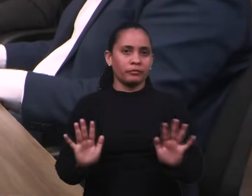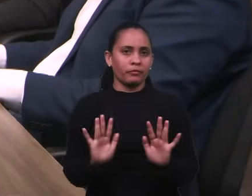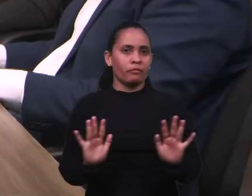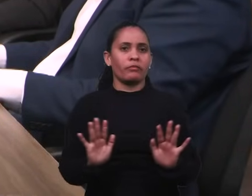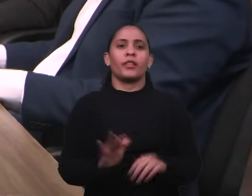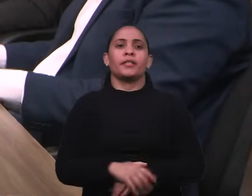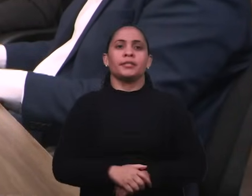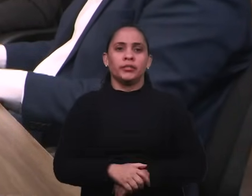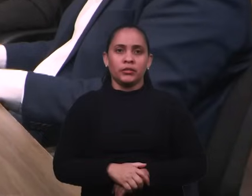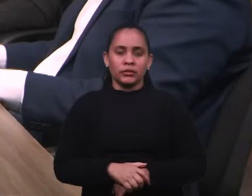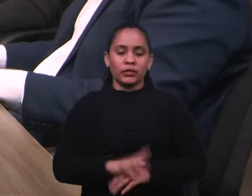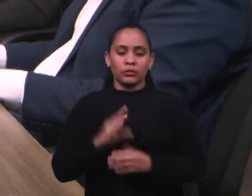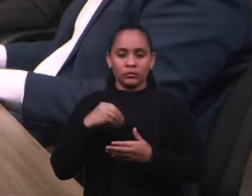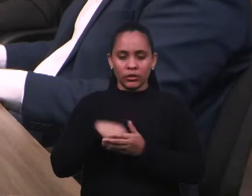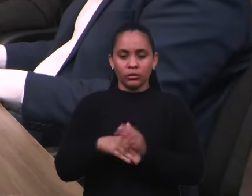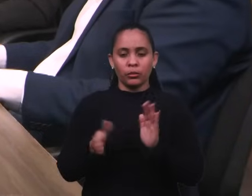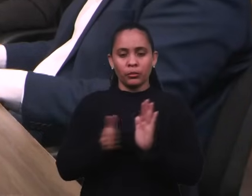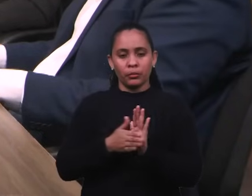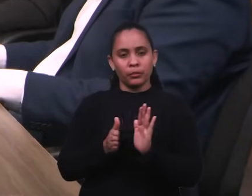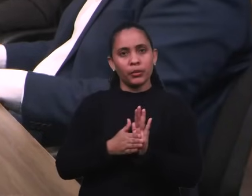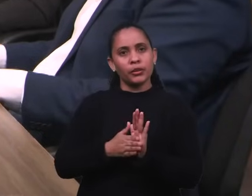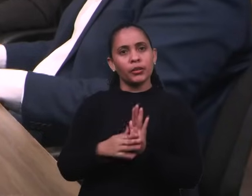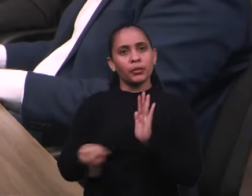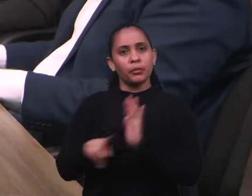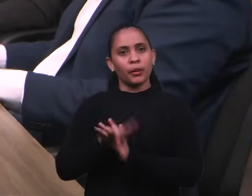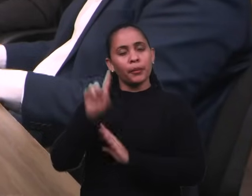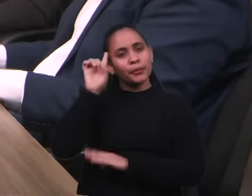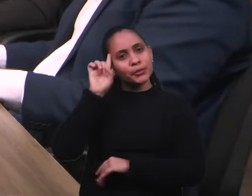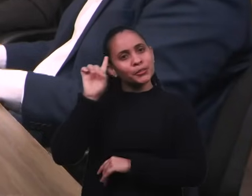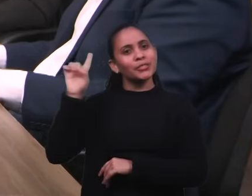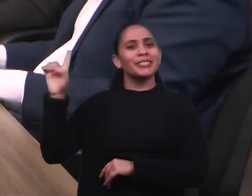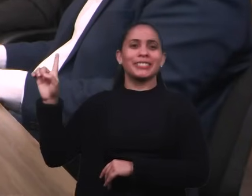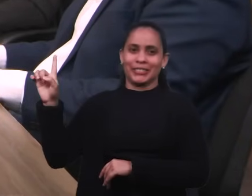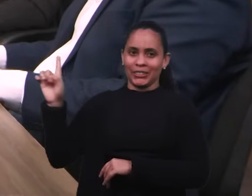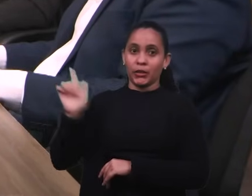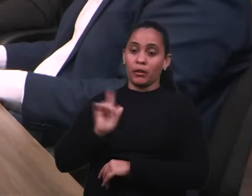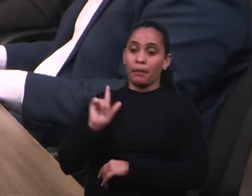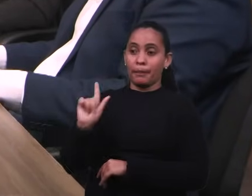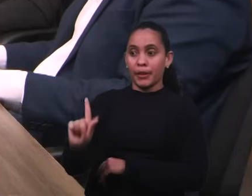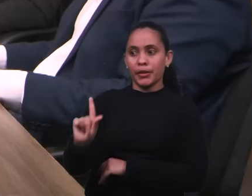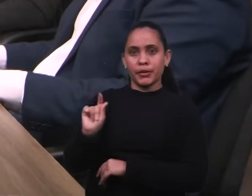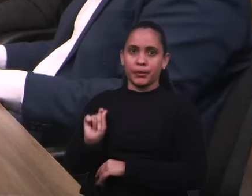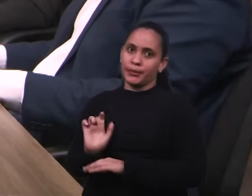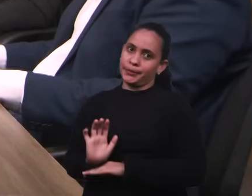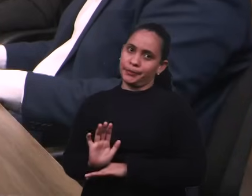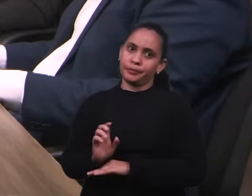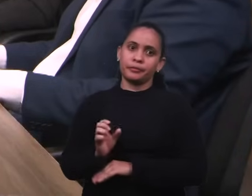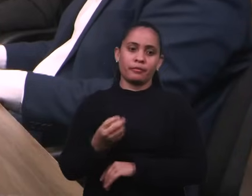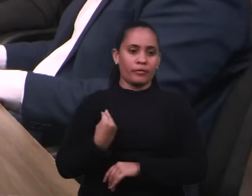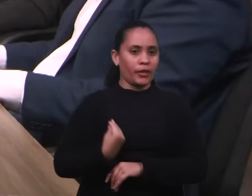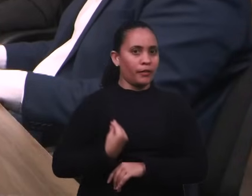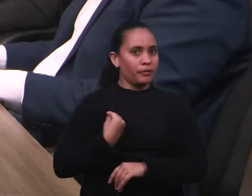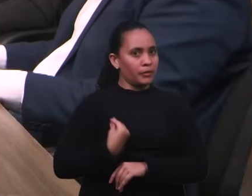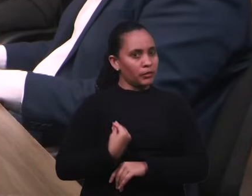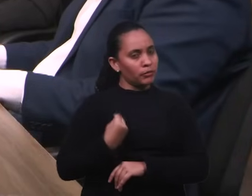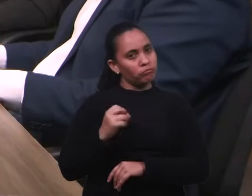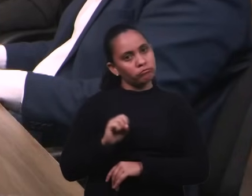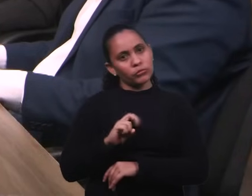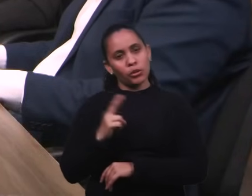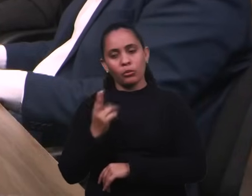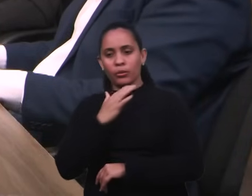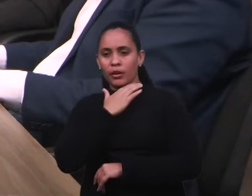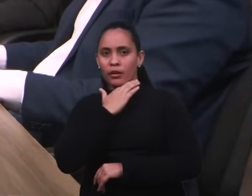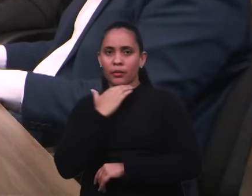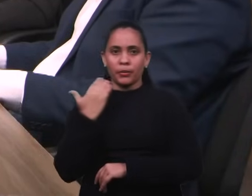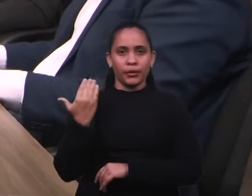previamente, elas estão dentro de um plano de Deus e nós temos a decisão de escolher ou a vida ou a